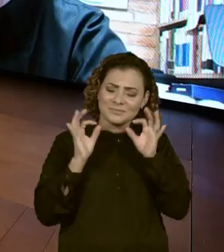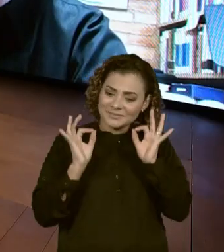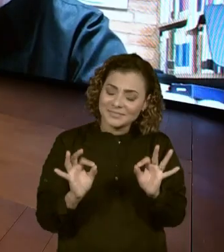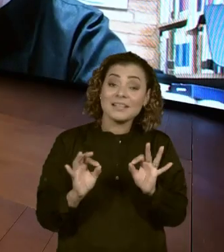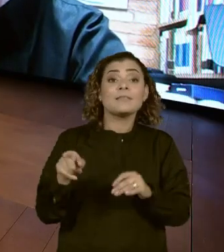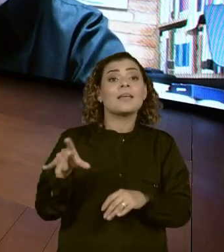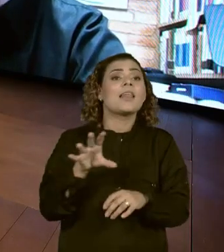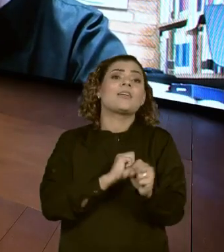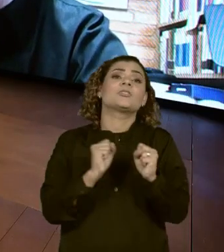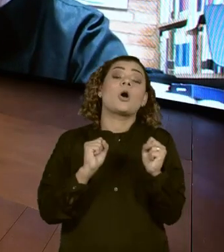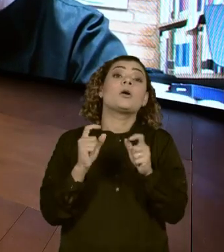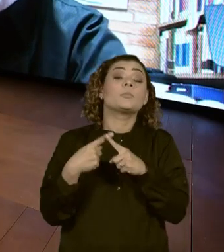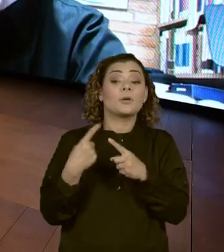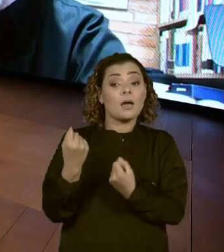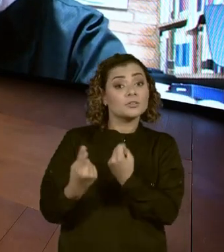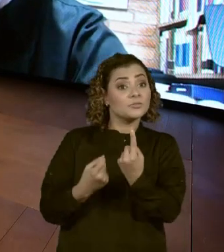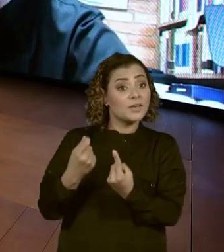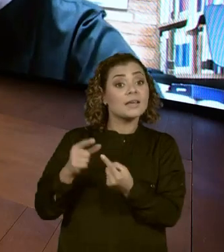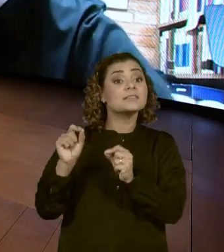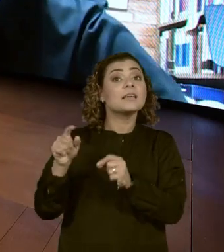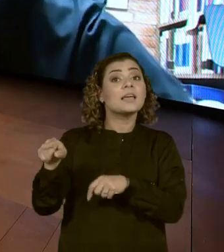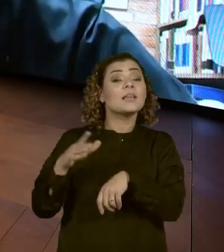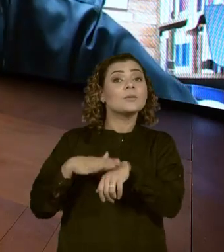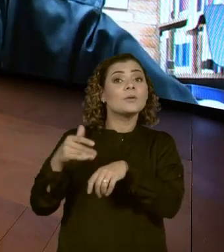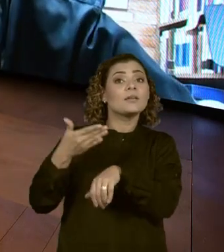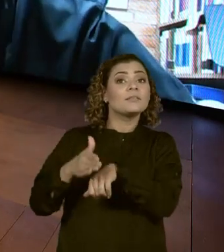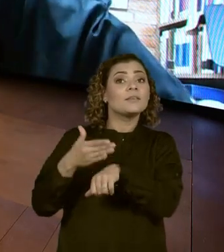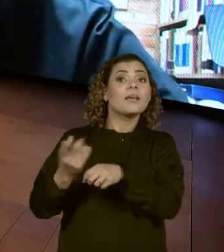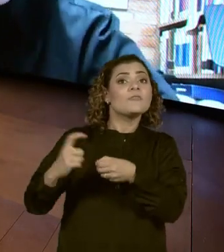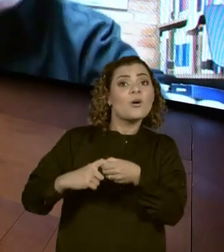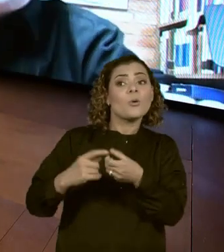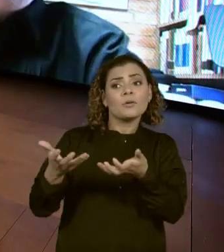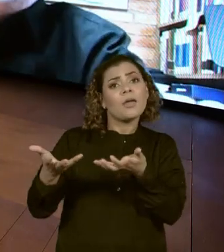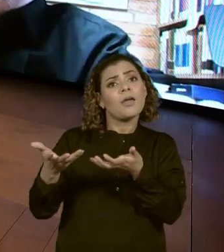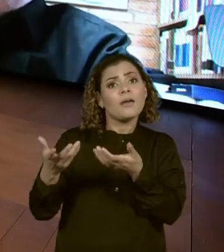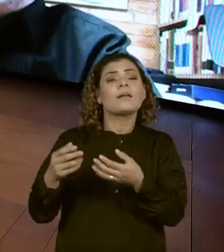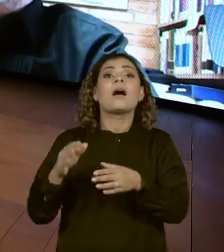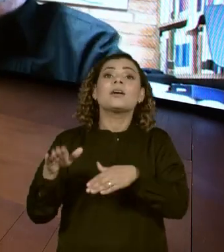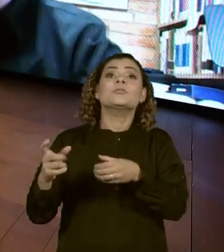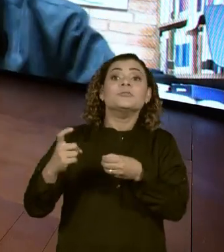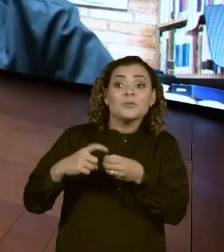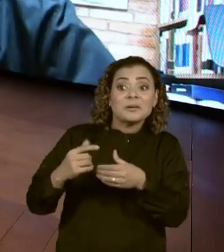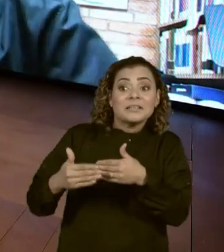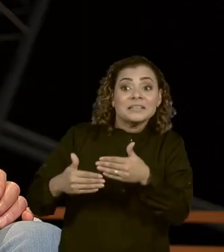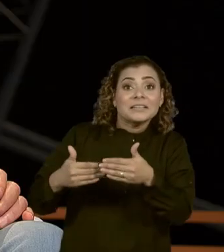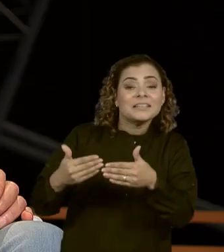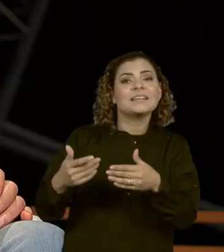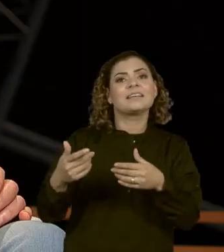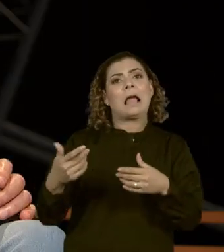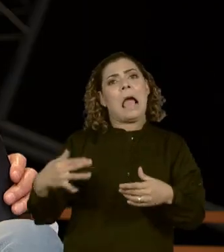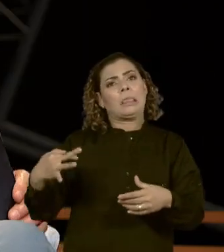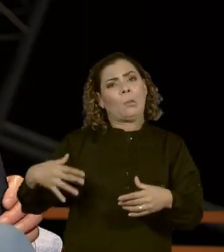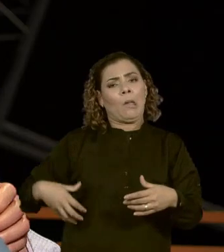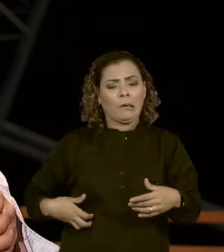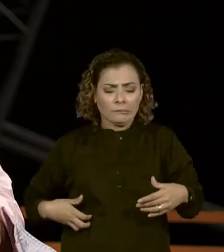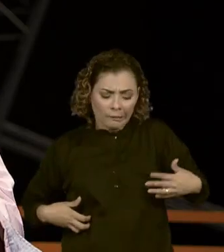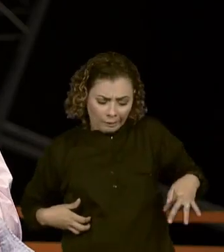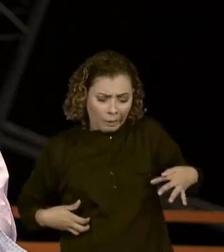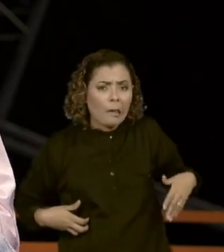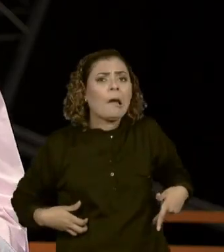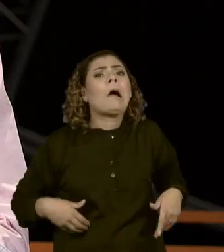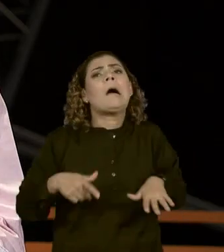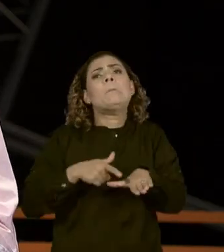né? E aí, não, sim, tal. Foi maravilhoso. Foi, nossa, choramos, fizemos de tudo ali.